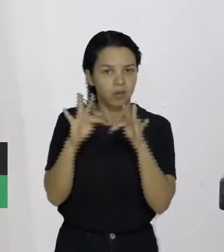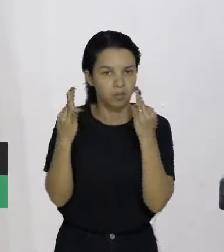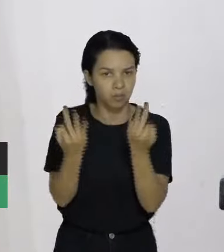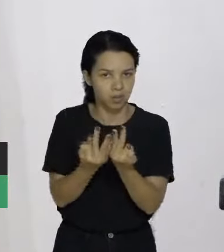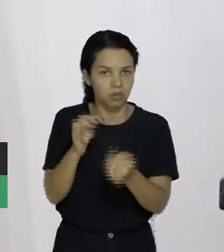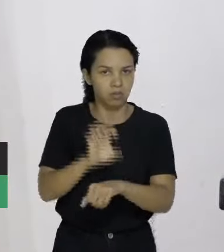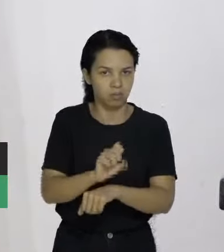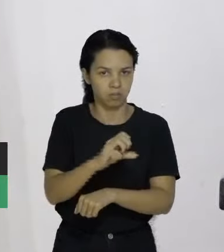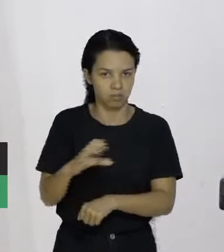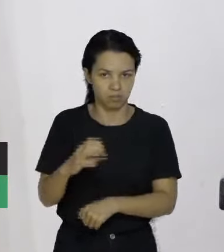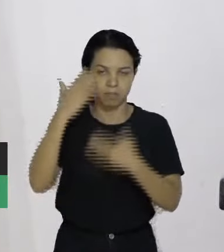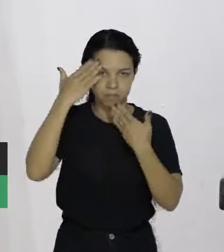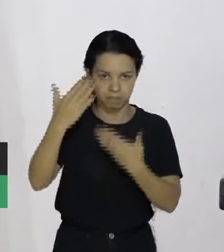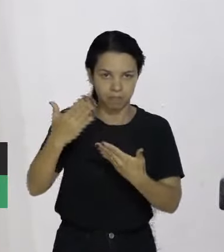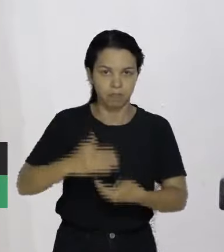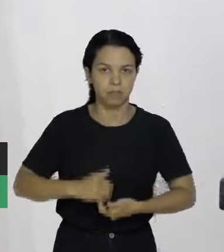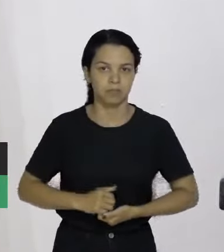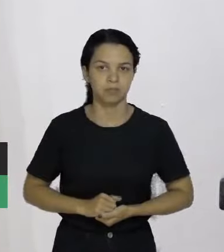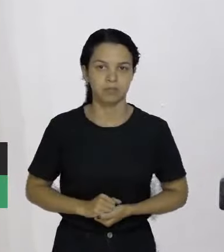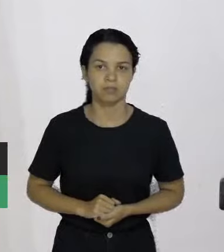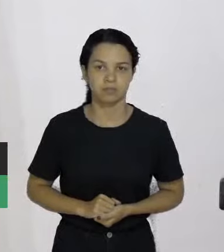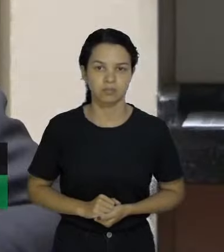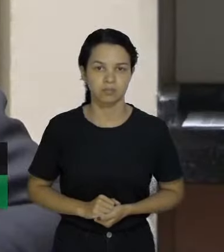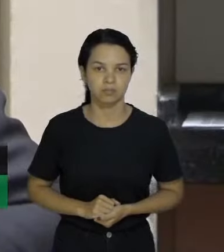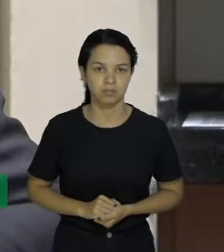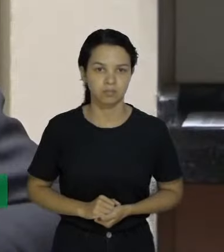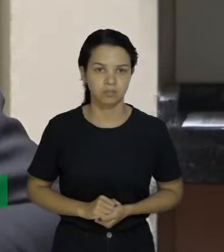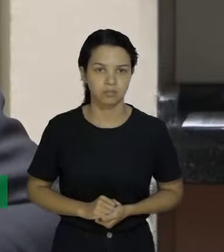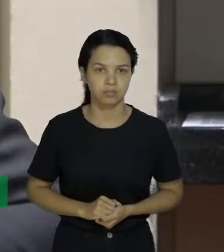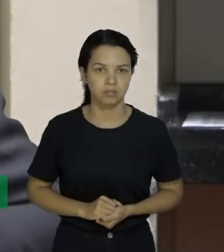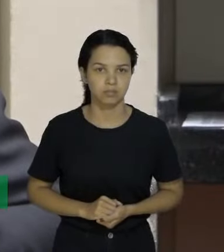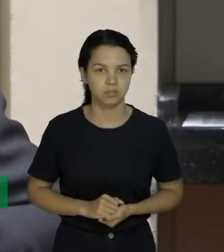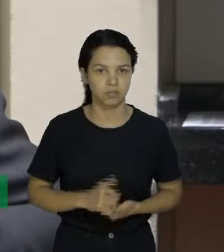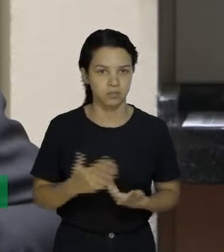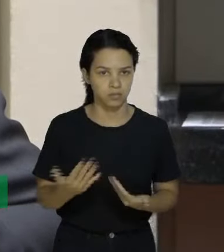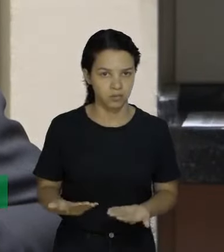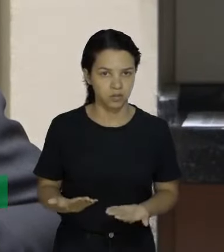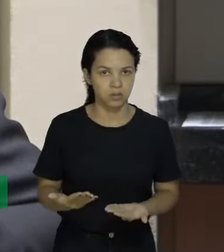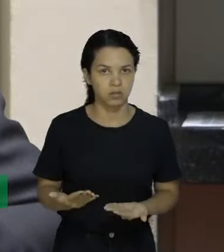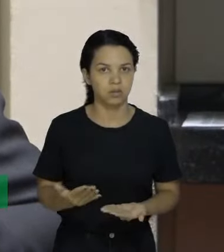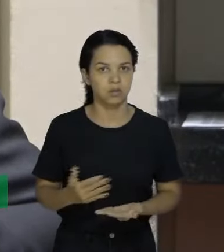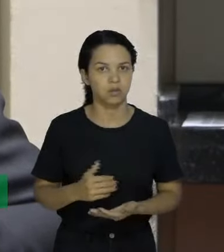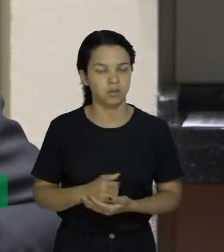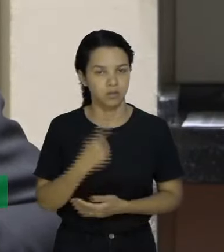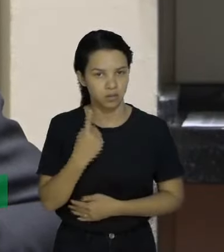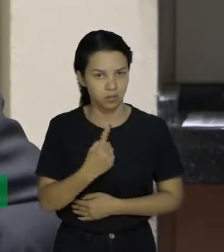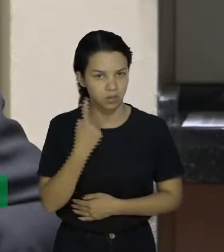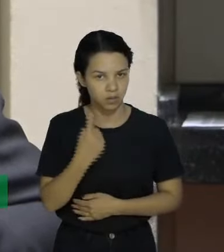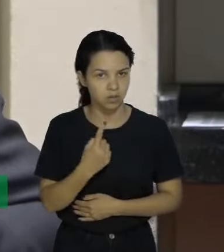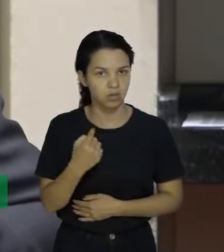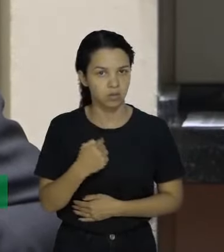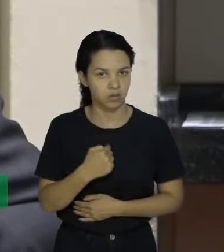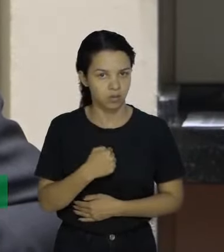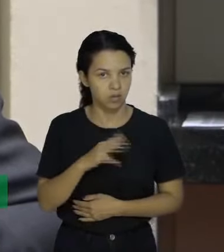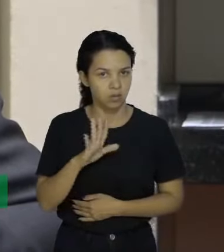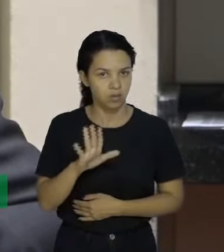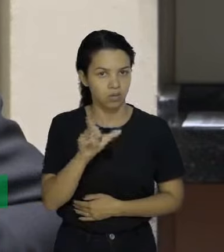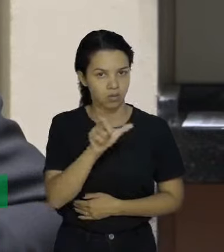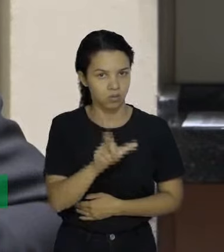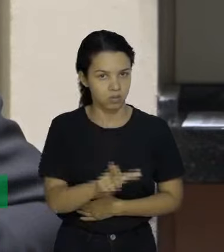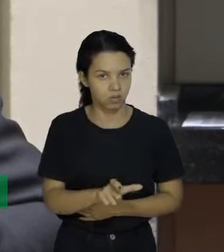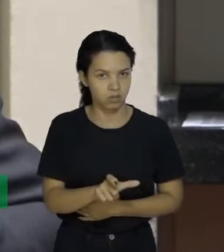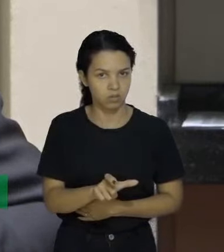Muito obrigado imagina Deputado com a vossa permissão um agressor